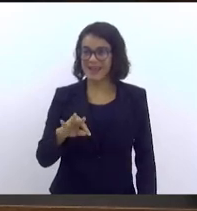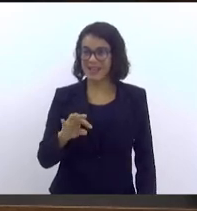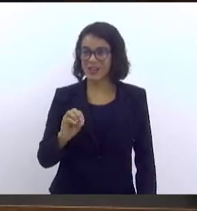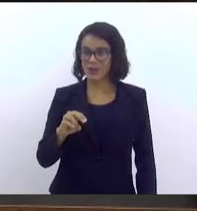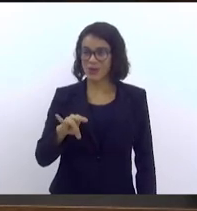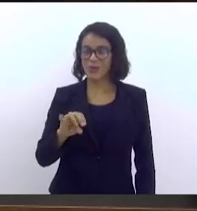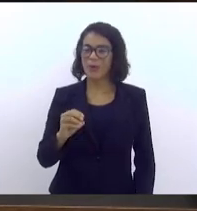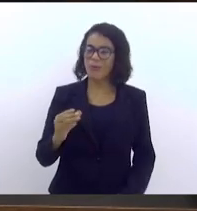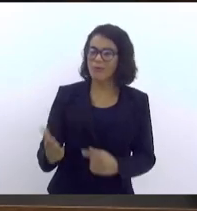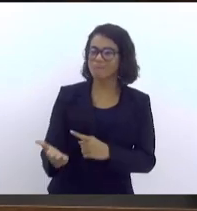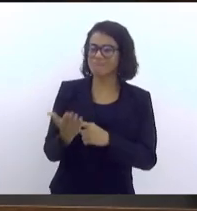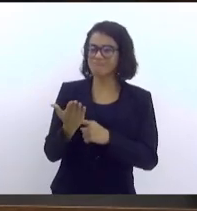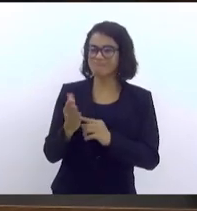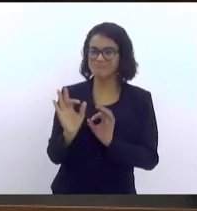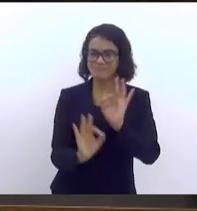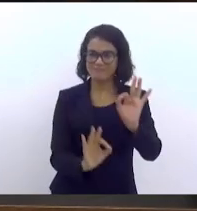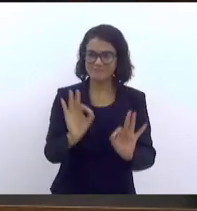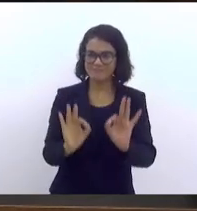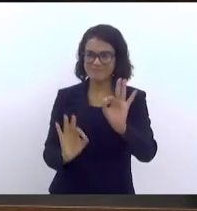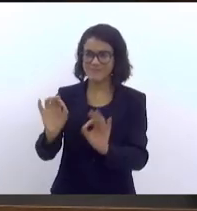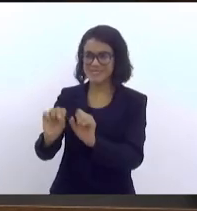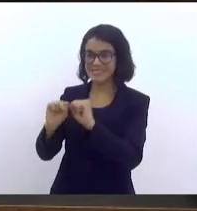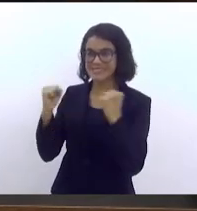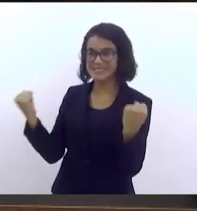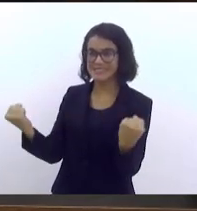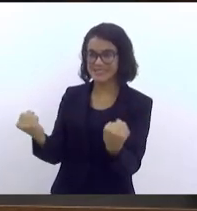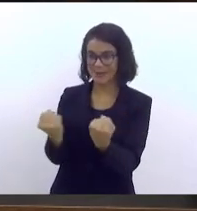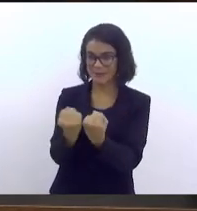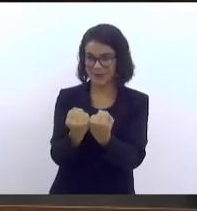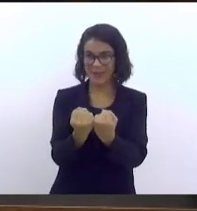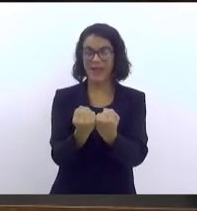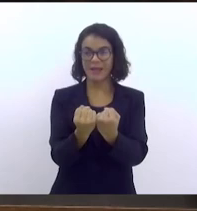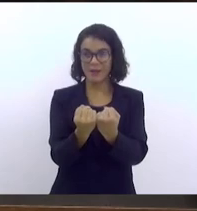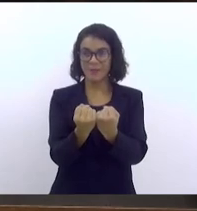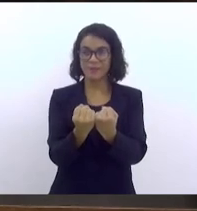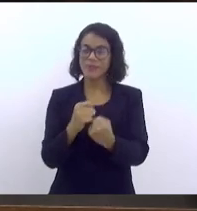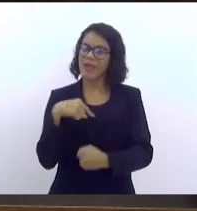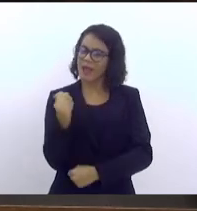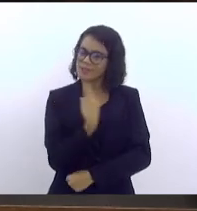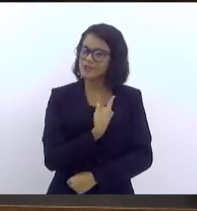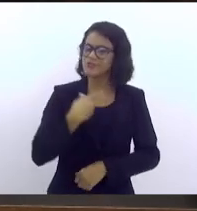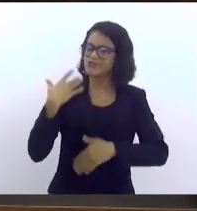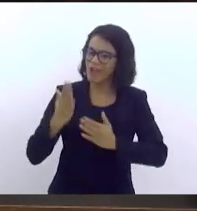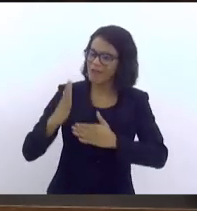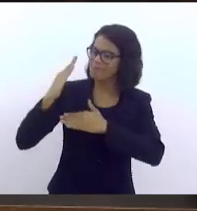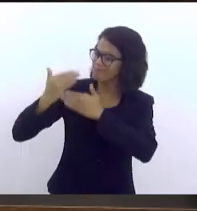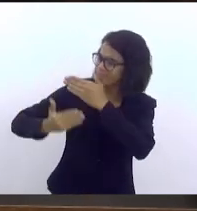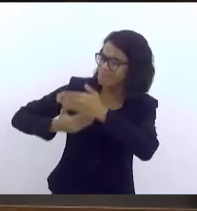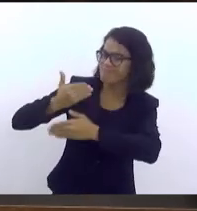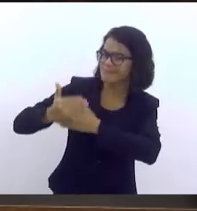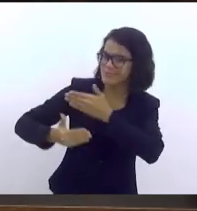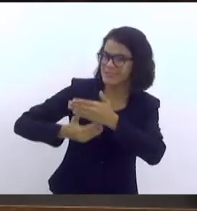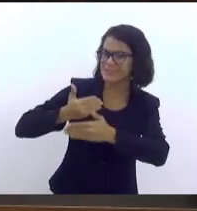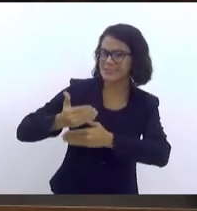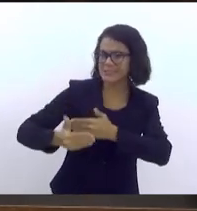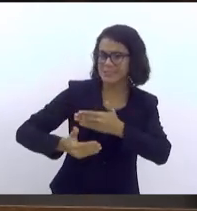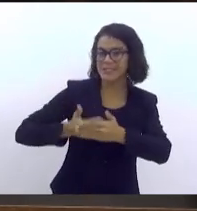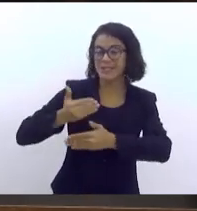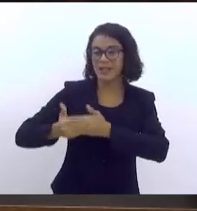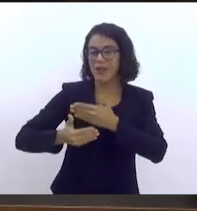a realizar Esse seminário a gente já vem já vem